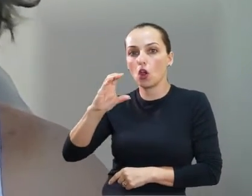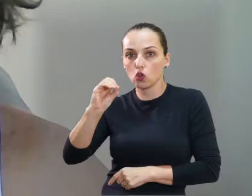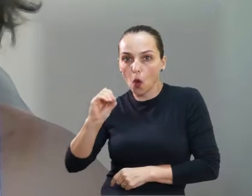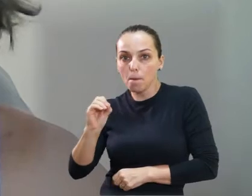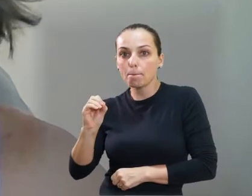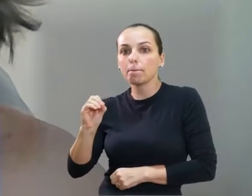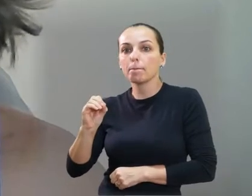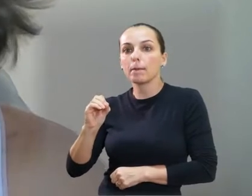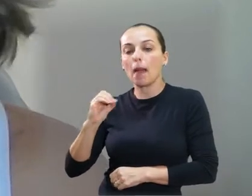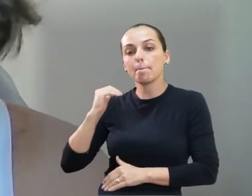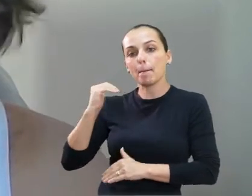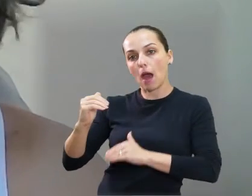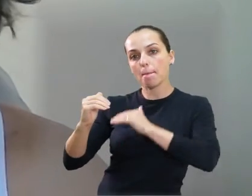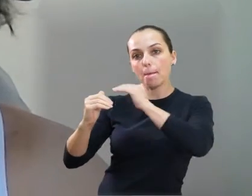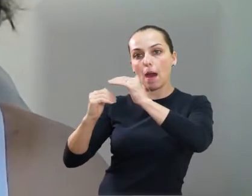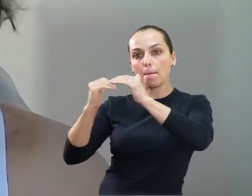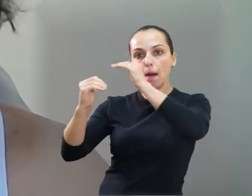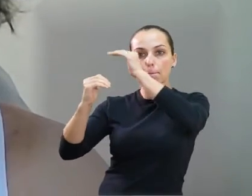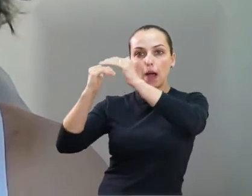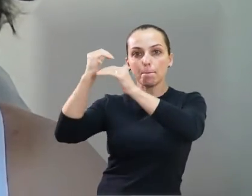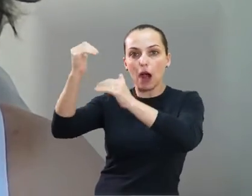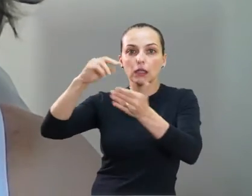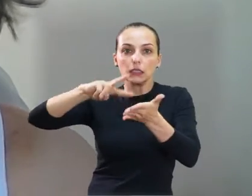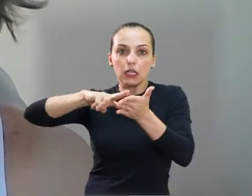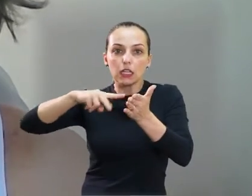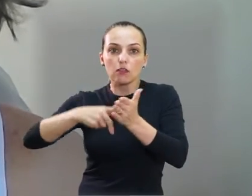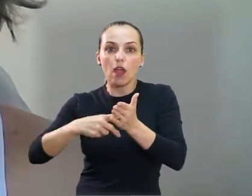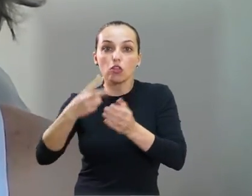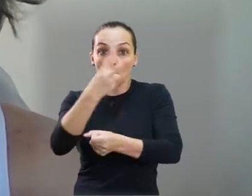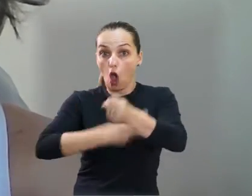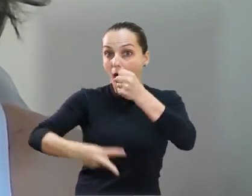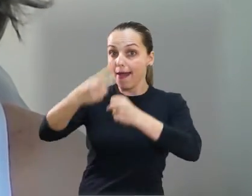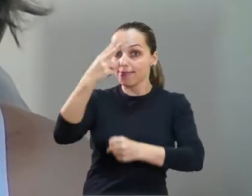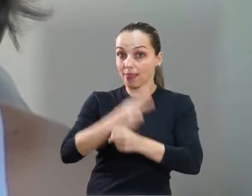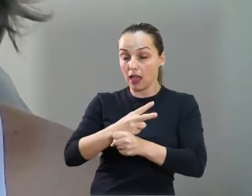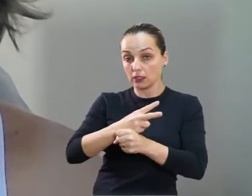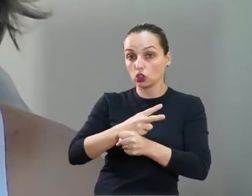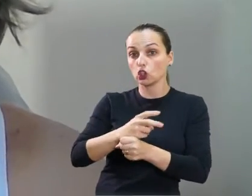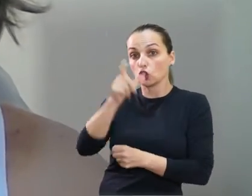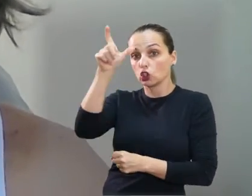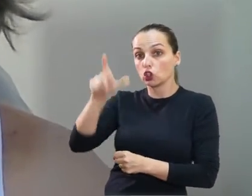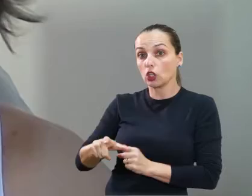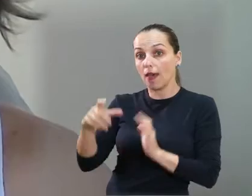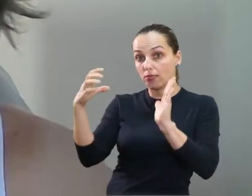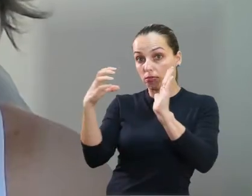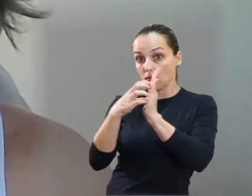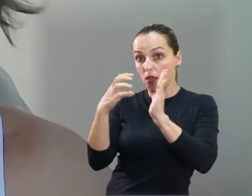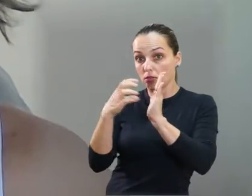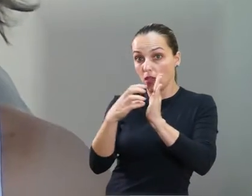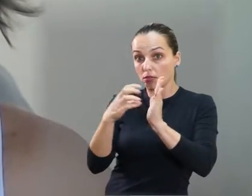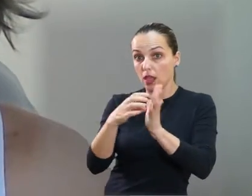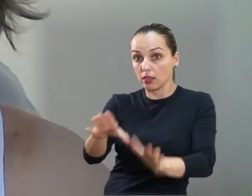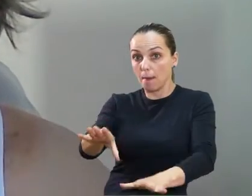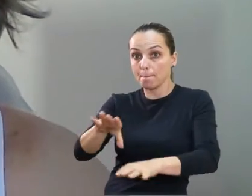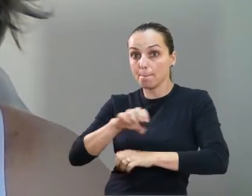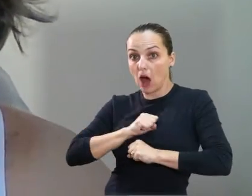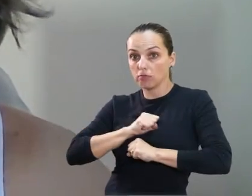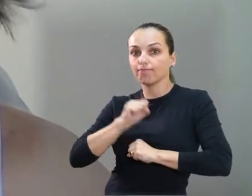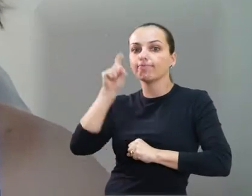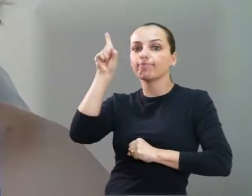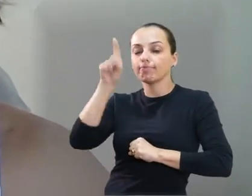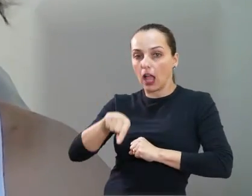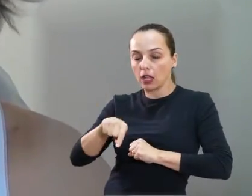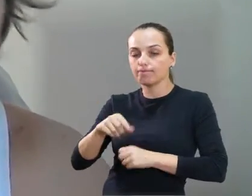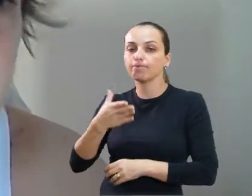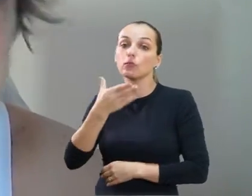população masculina, né? E temos, se nós formos avaliar o risco hierarquizado, como